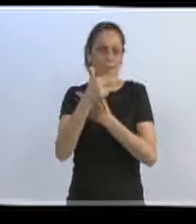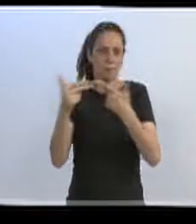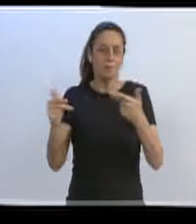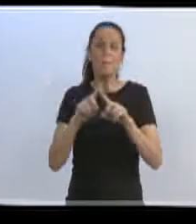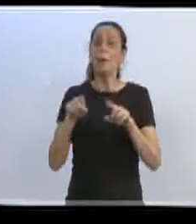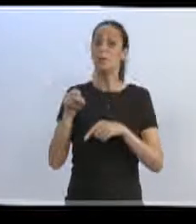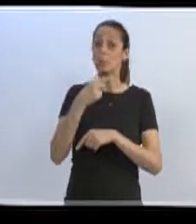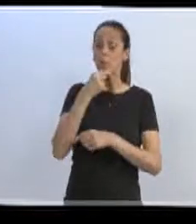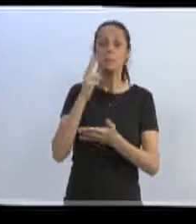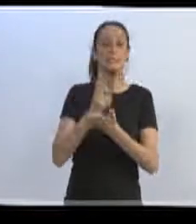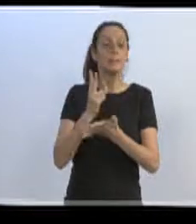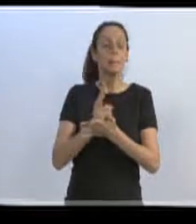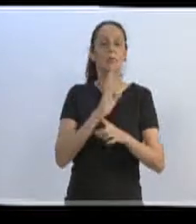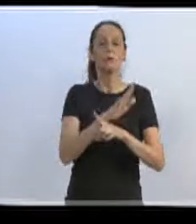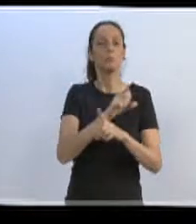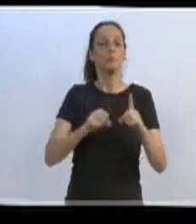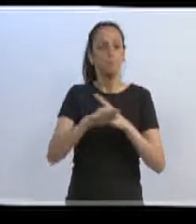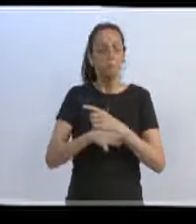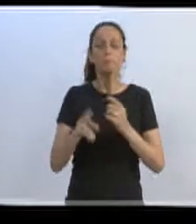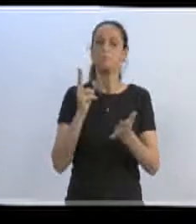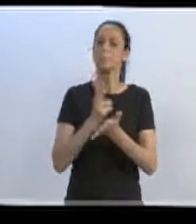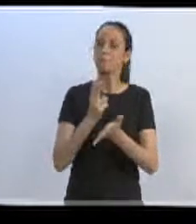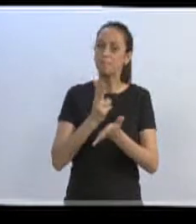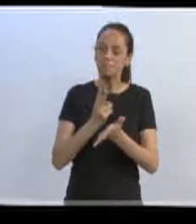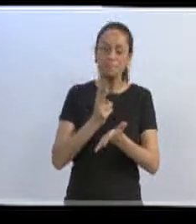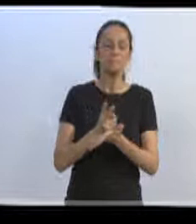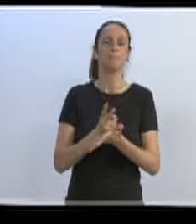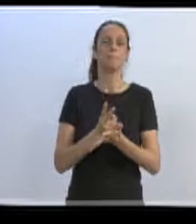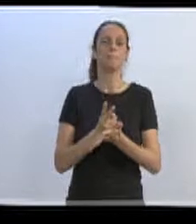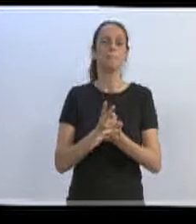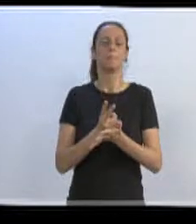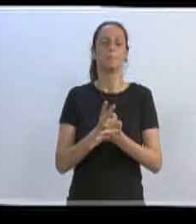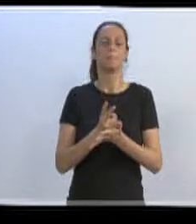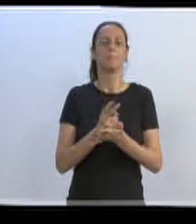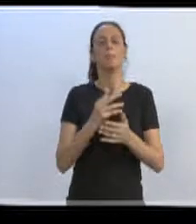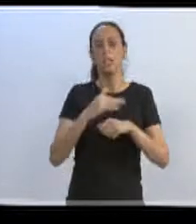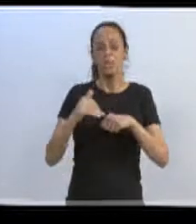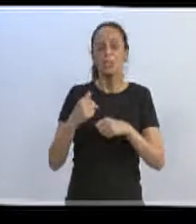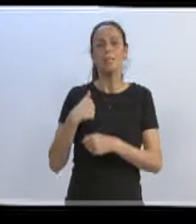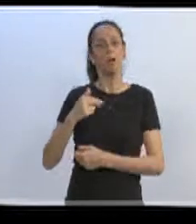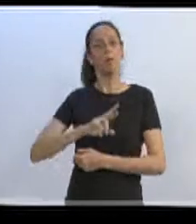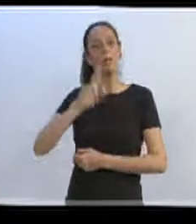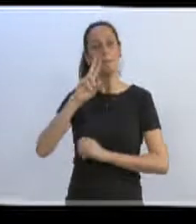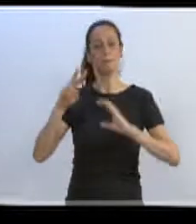social está sempre presente em nome da câmara de vereadores